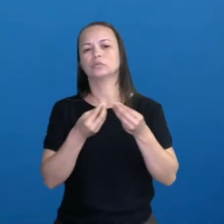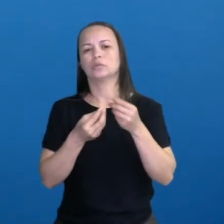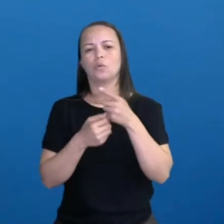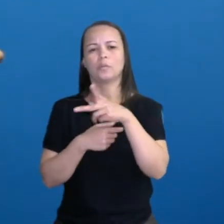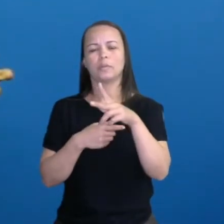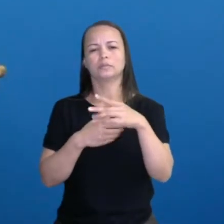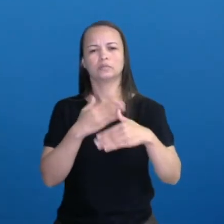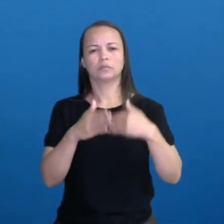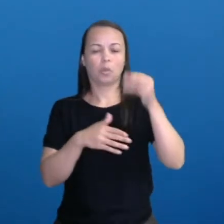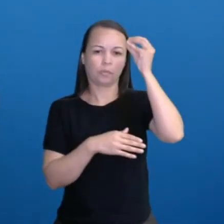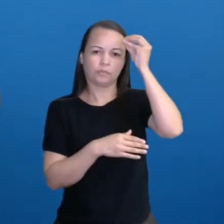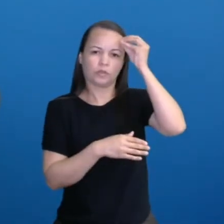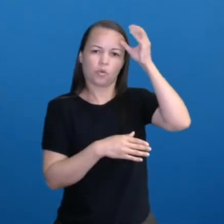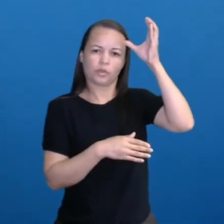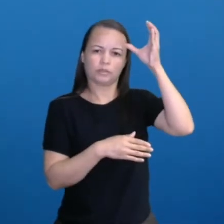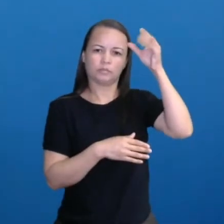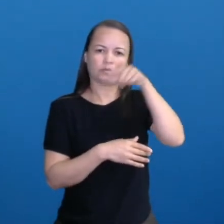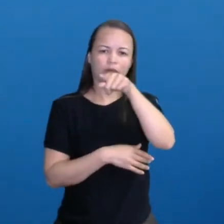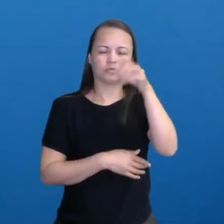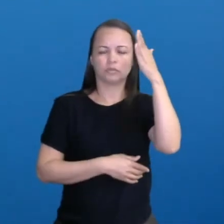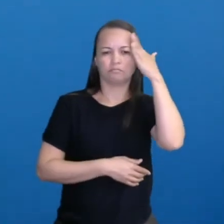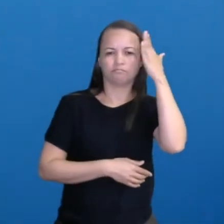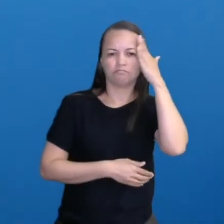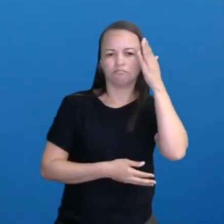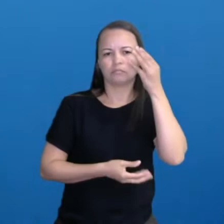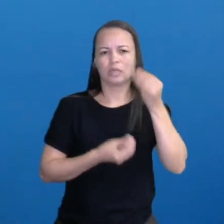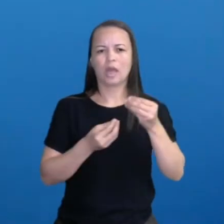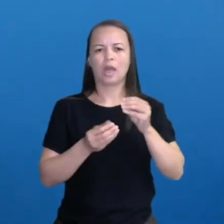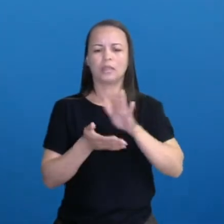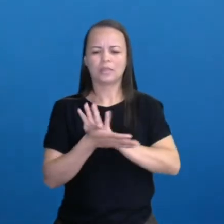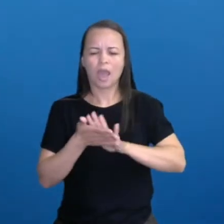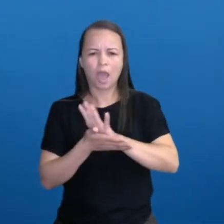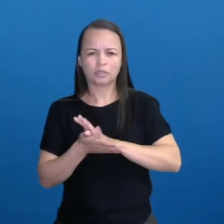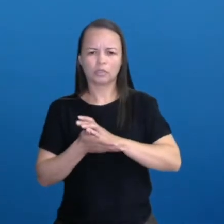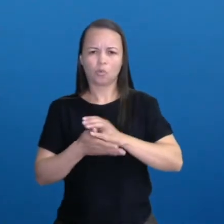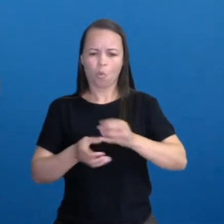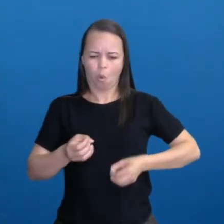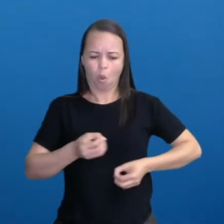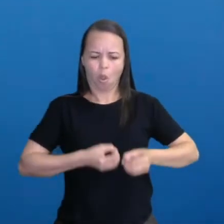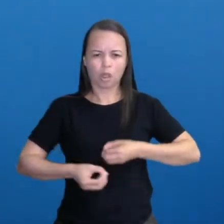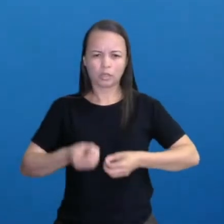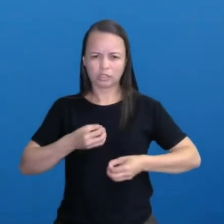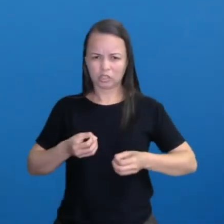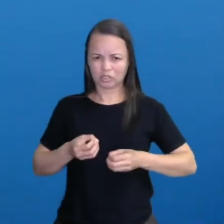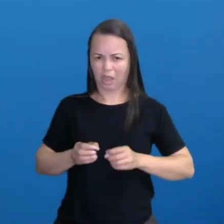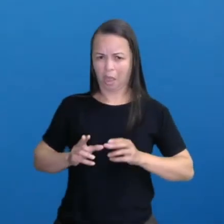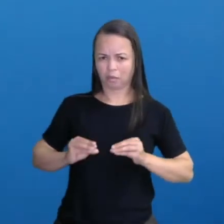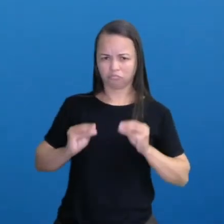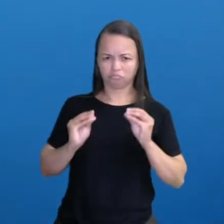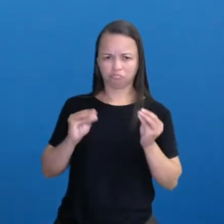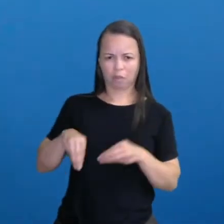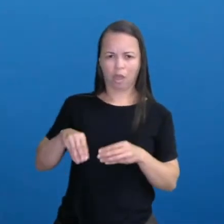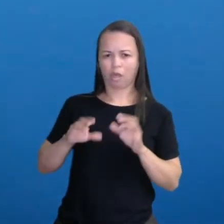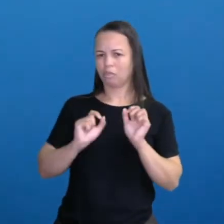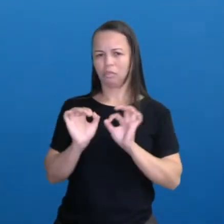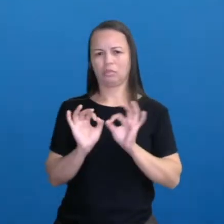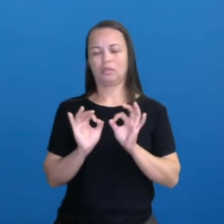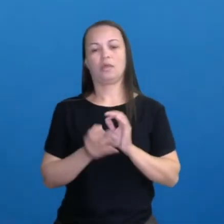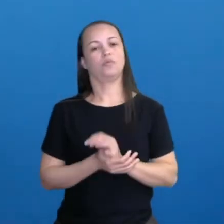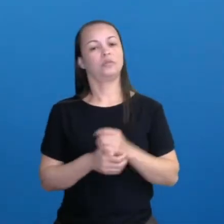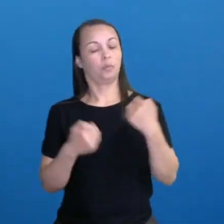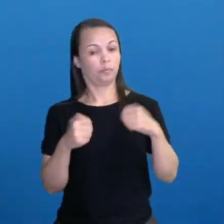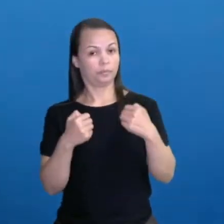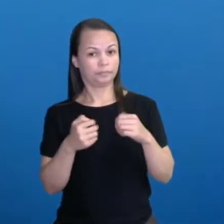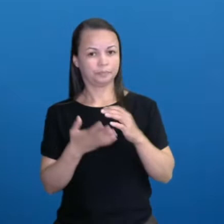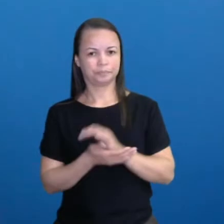do teu repertório intelectual para entender que nada no nosso organismo está aí por acaso. Você pode até encontrar alguns autores dizendo que...